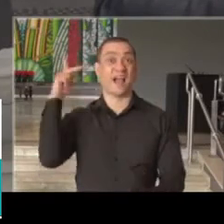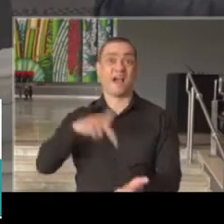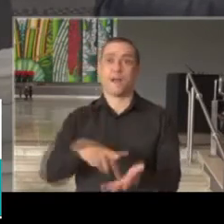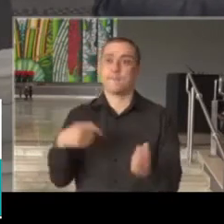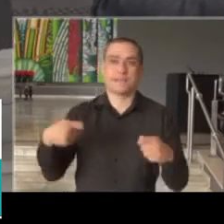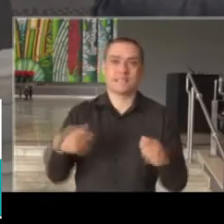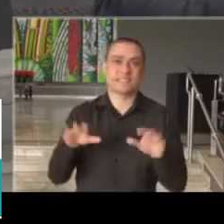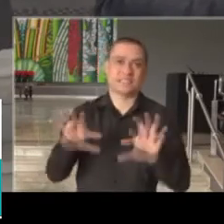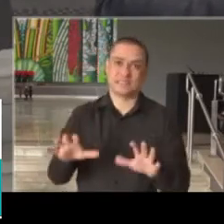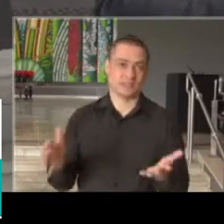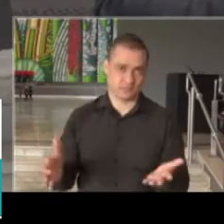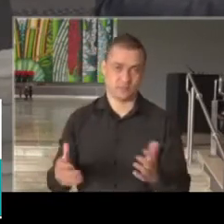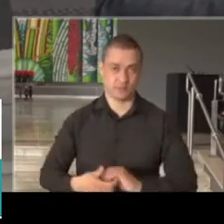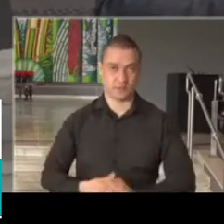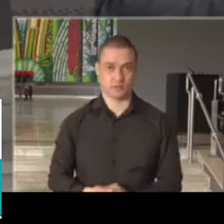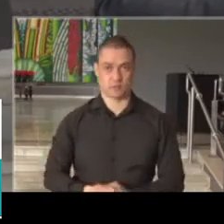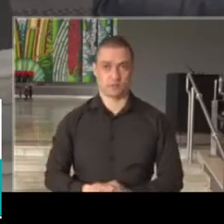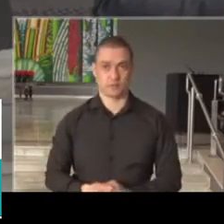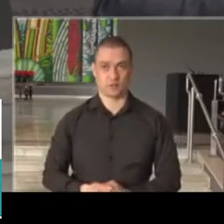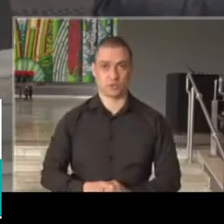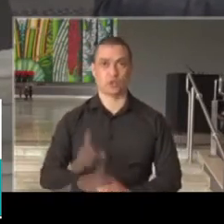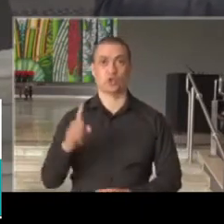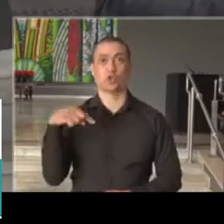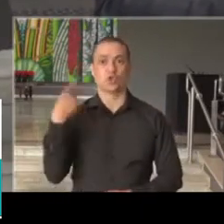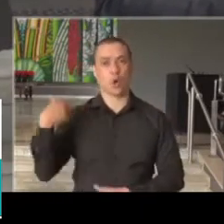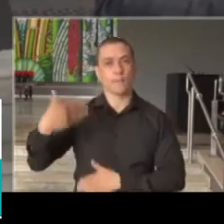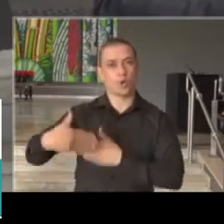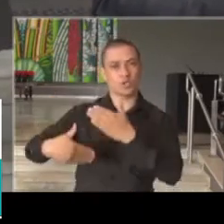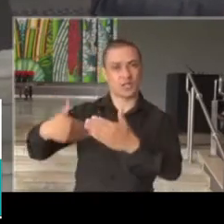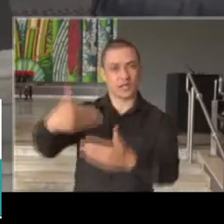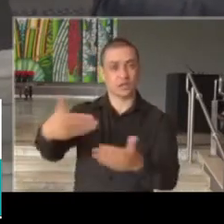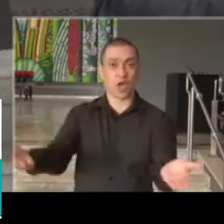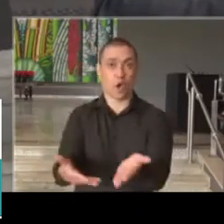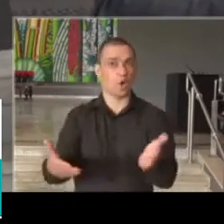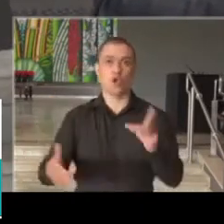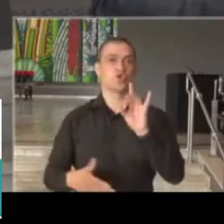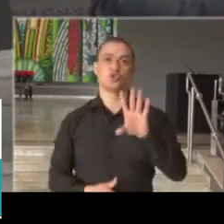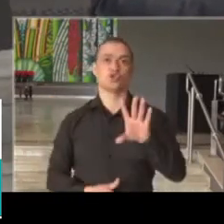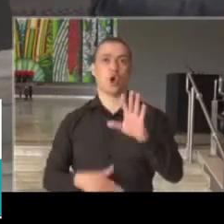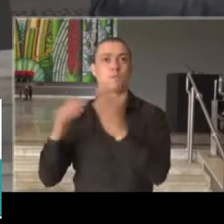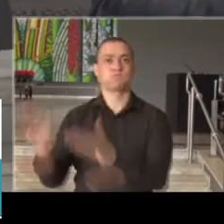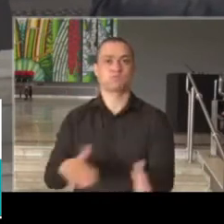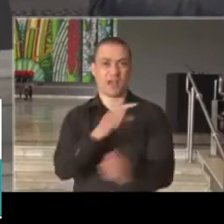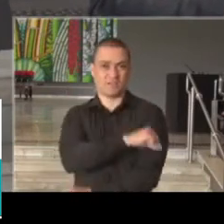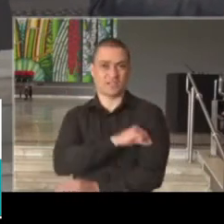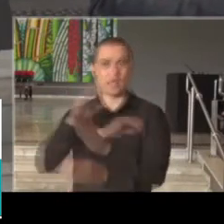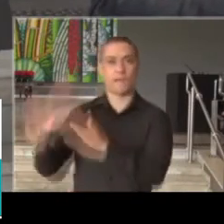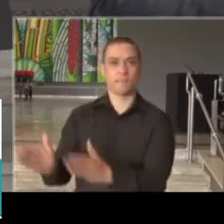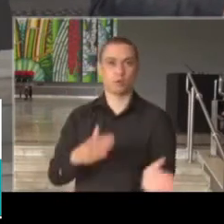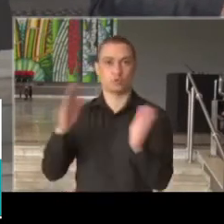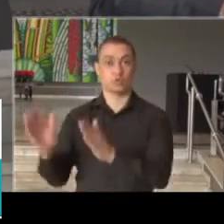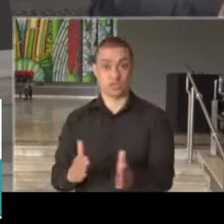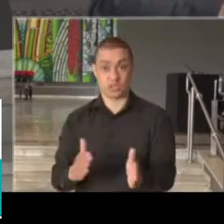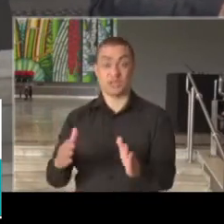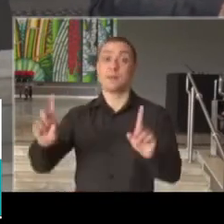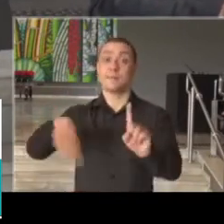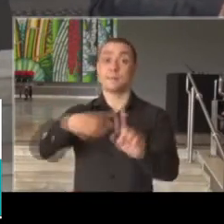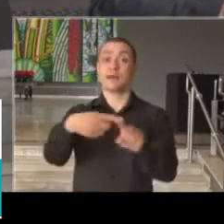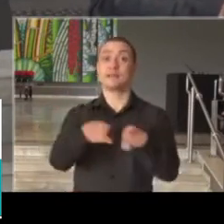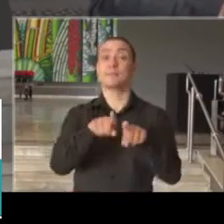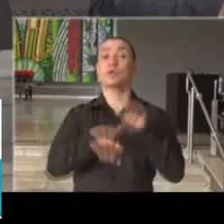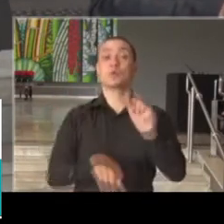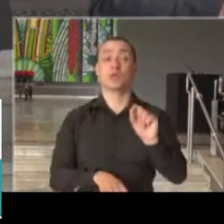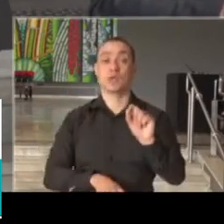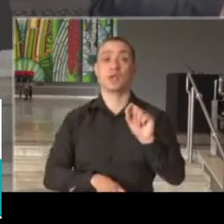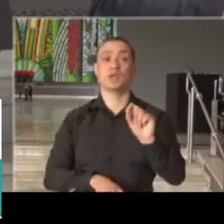essa mudança. Quer dizer, nós estamos num processo não só da produção da vacina nesse momento, como também nós estamos